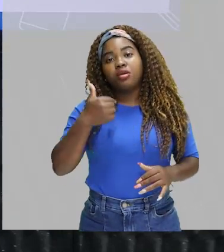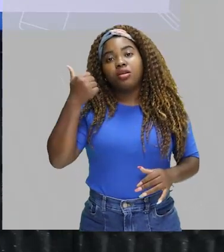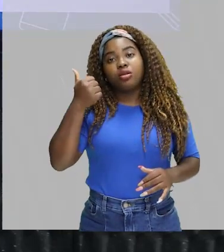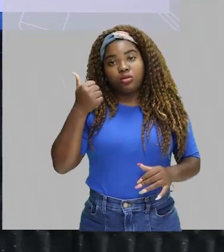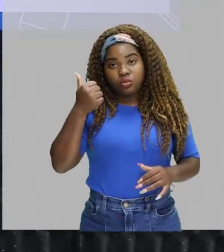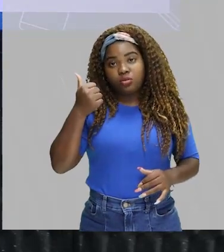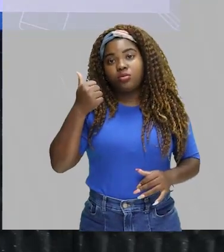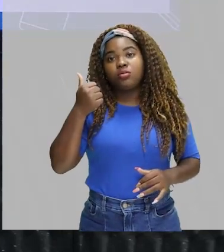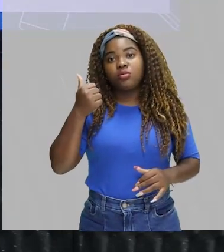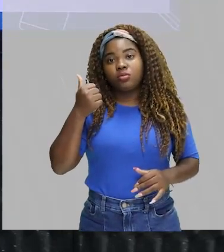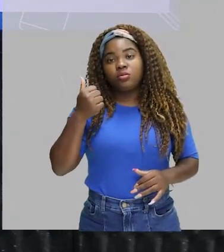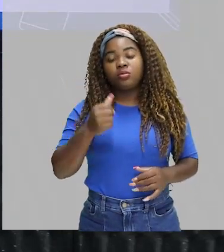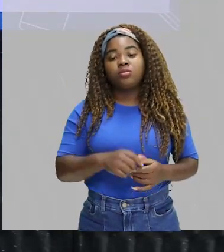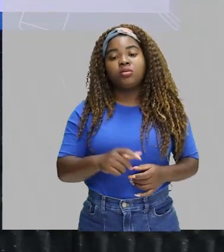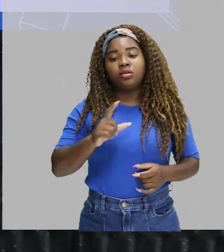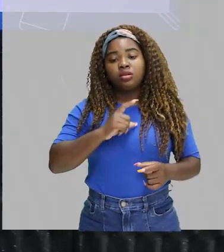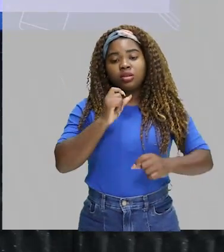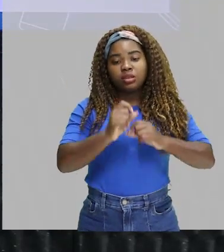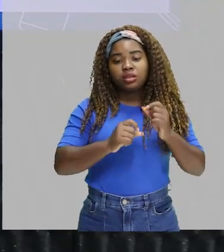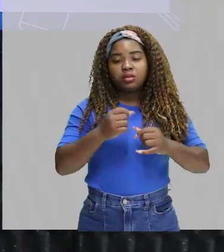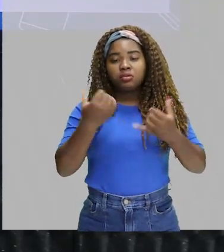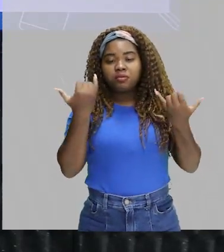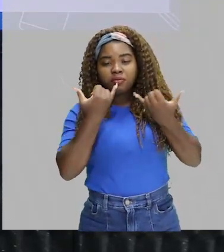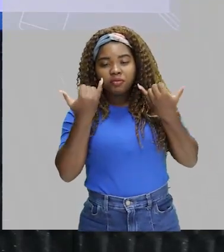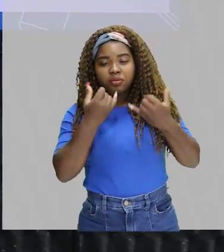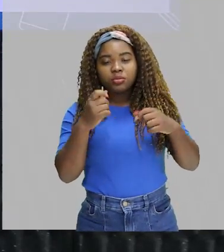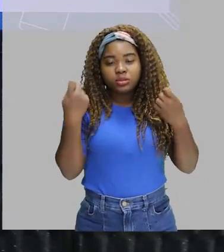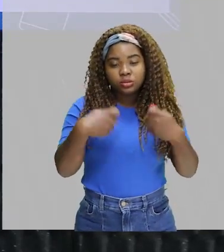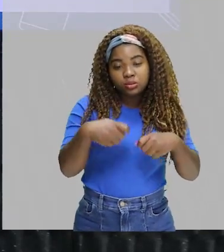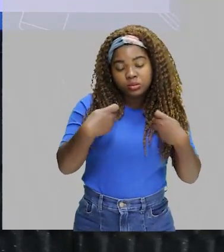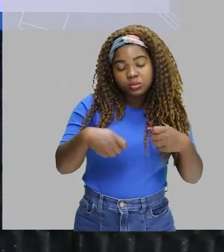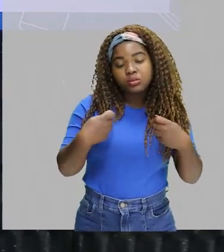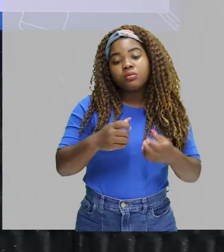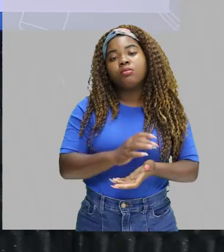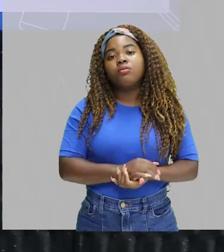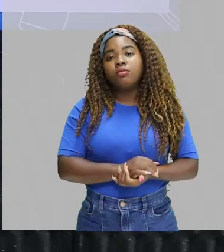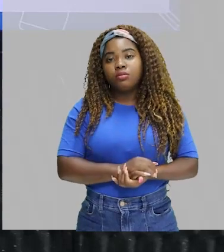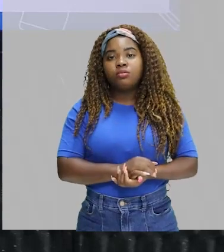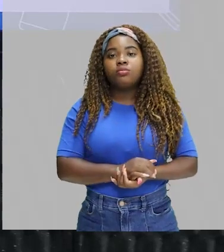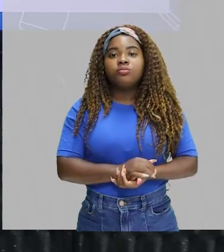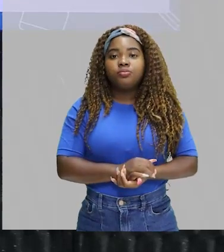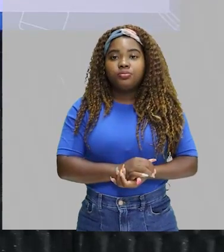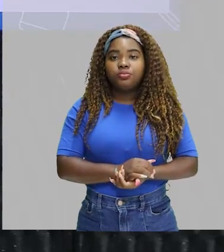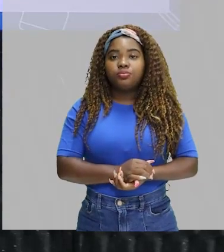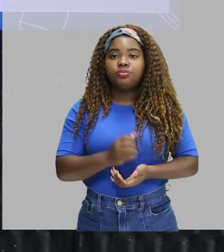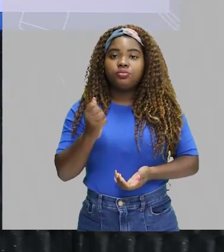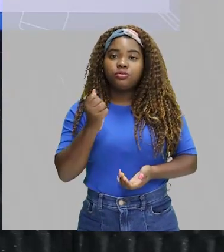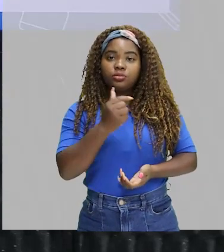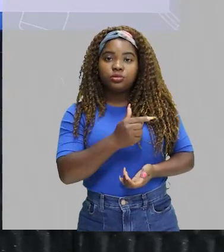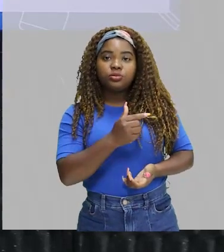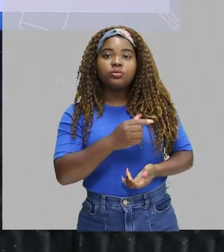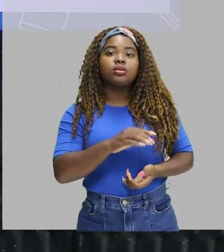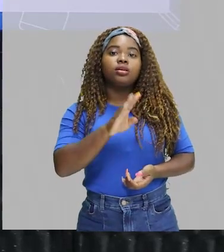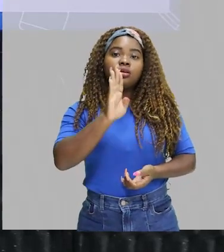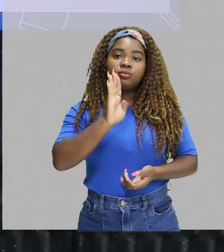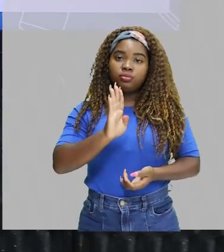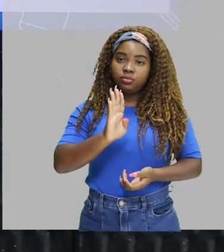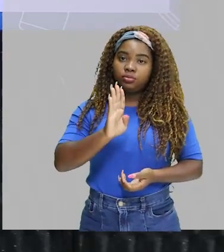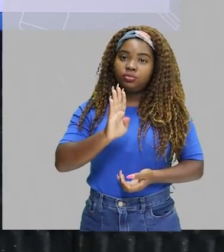adequada, muito melhor, com maior número de informações dentro deste processo, que é a ética